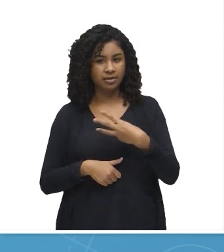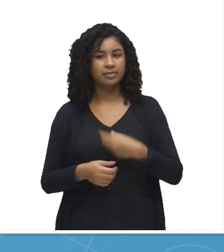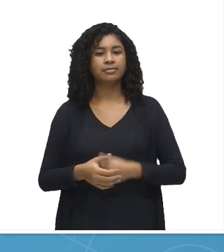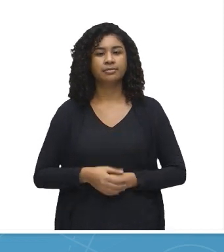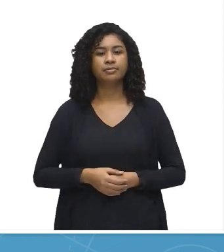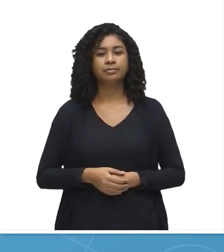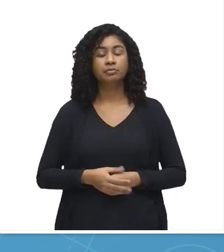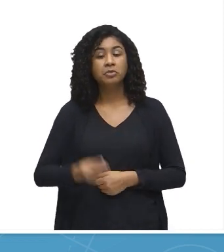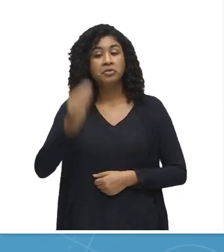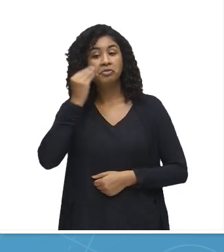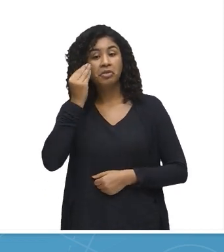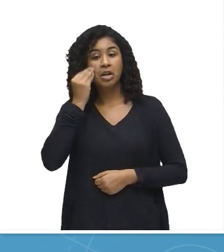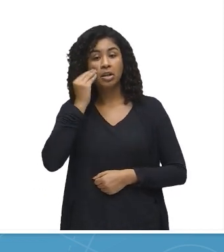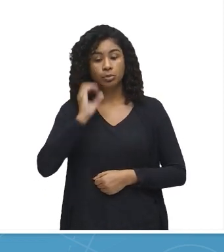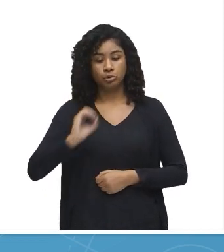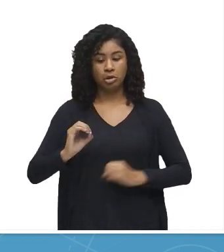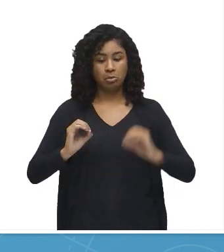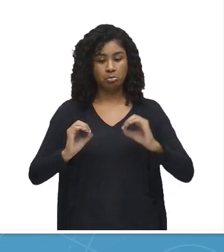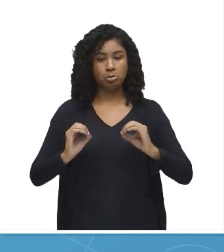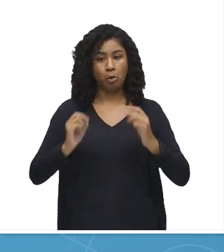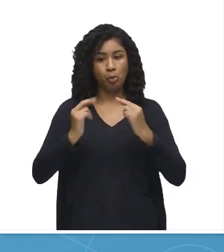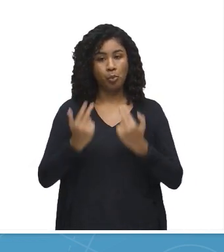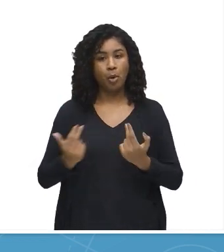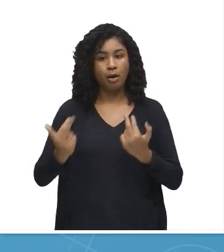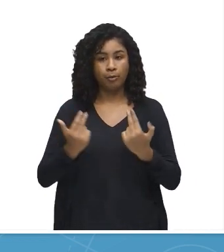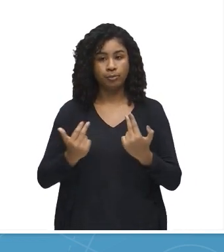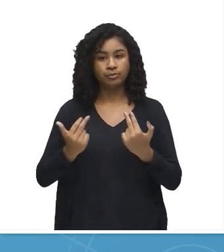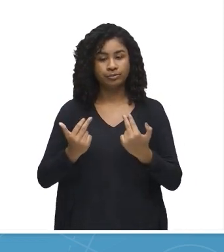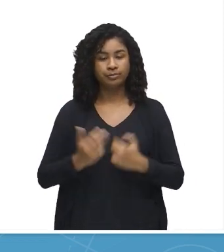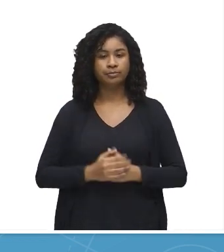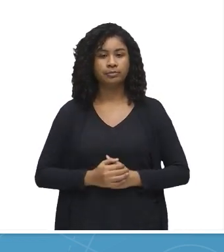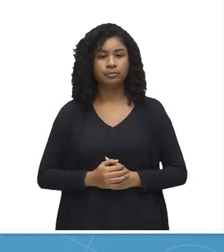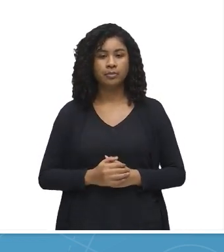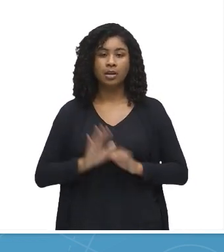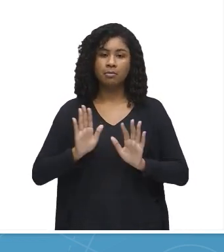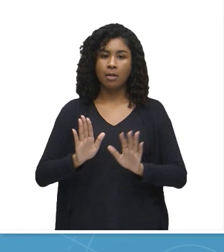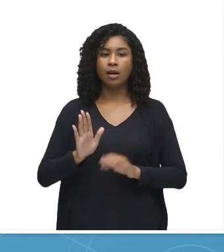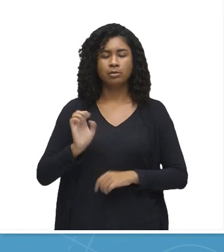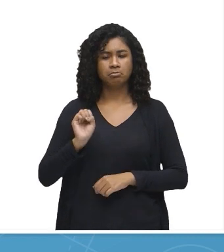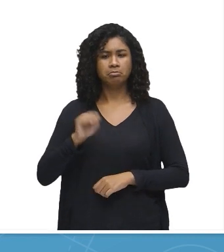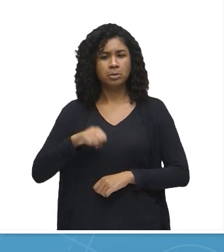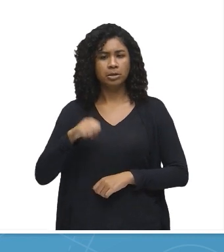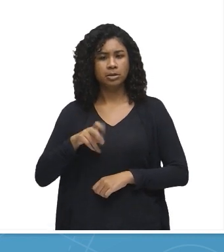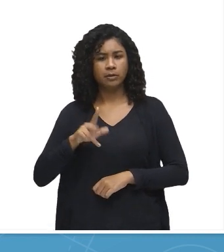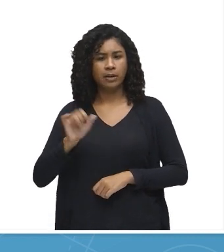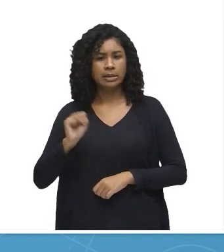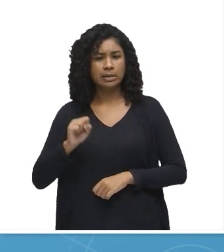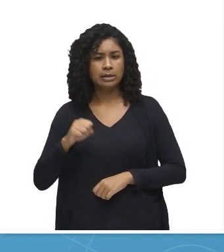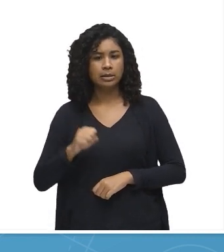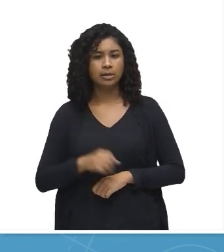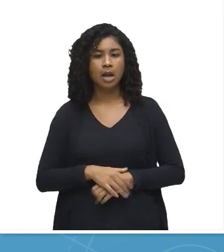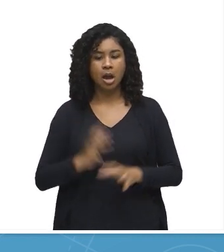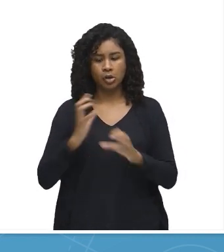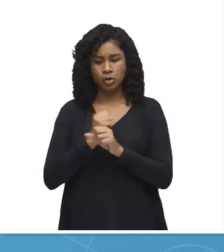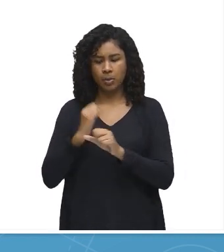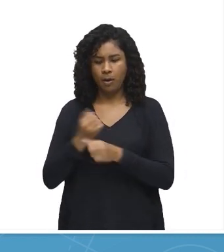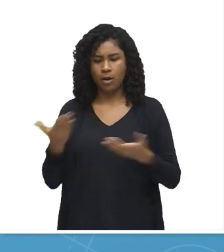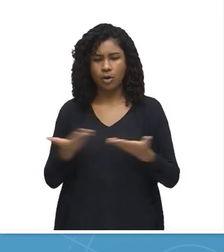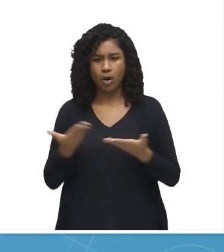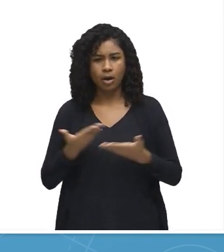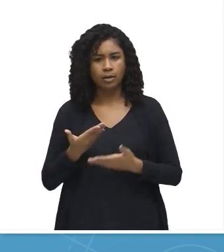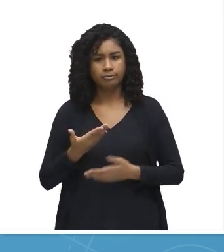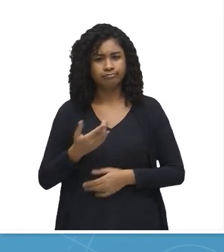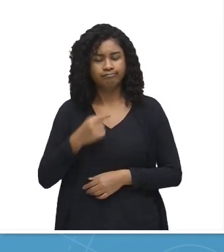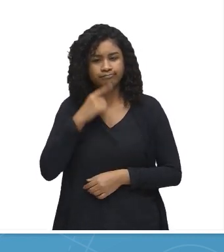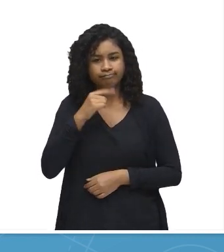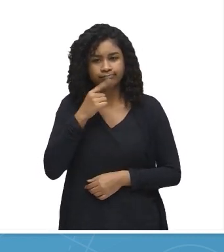se também vai dar 0. Provavelmente não, vai dar, ok? A gente não vai aqui resolver passo a